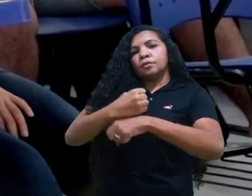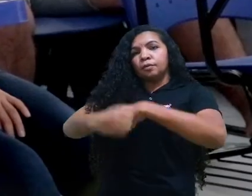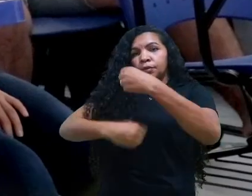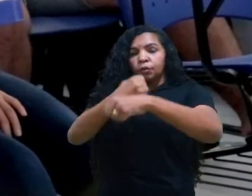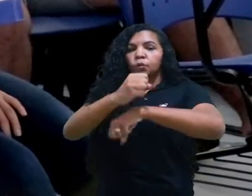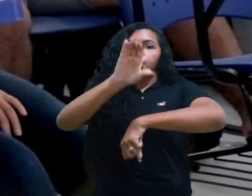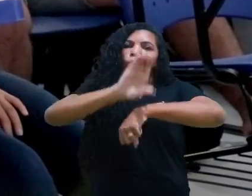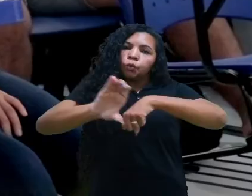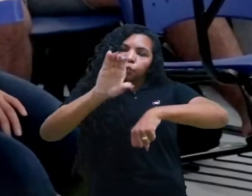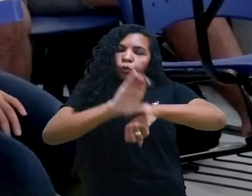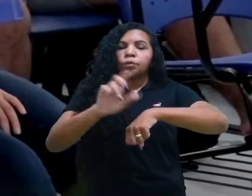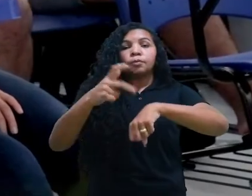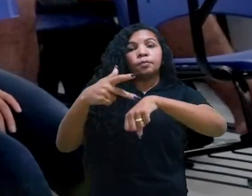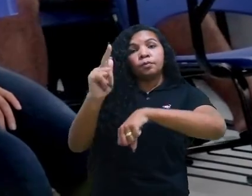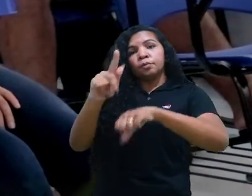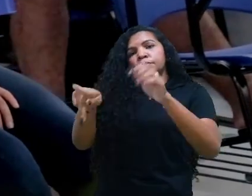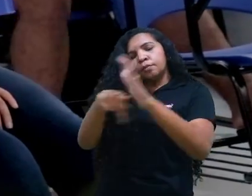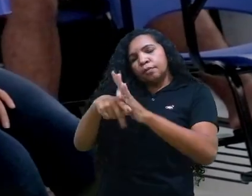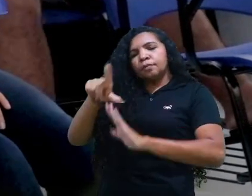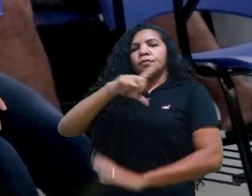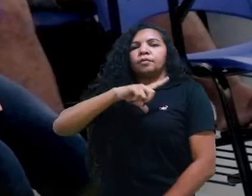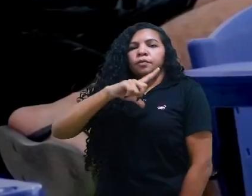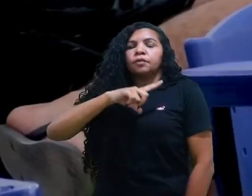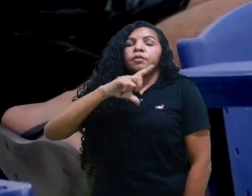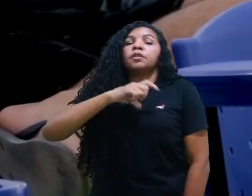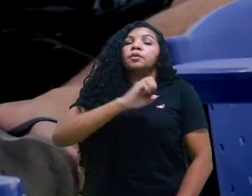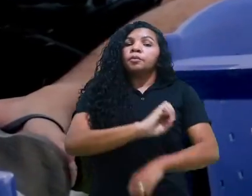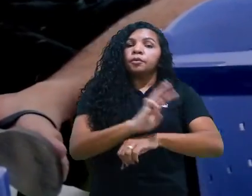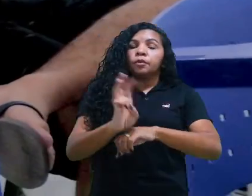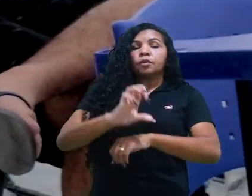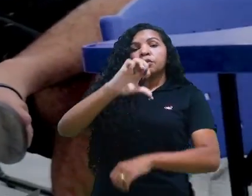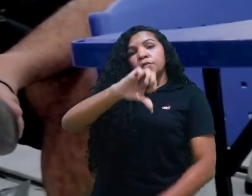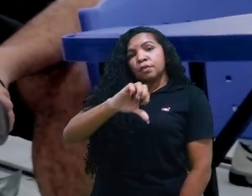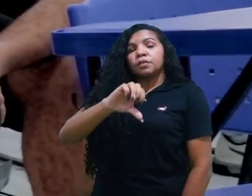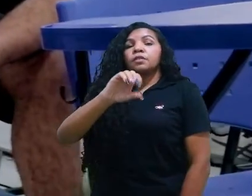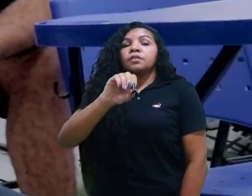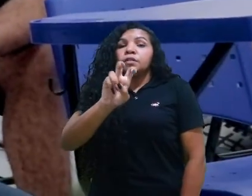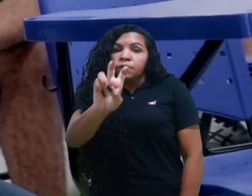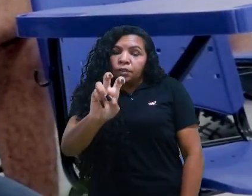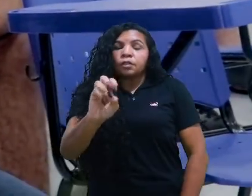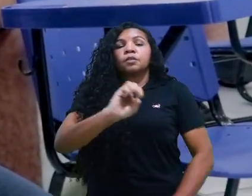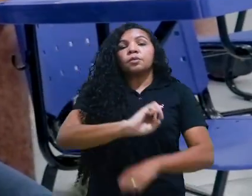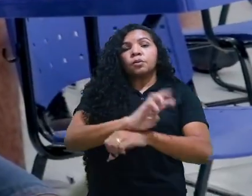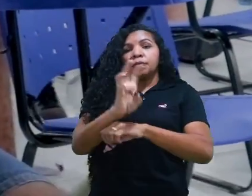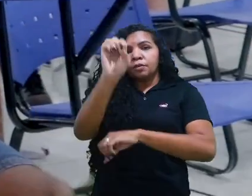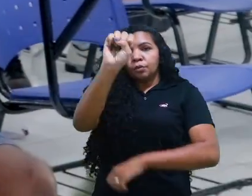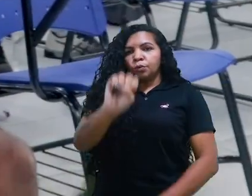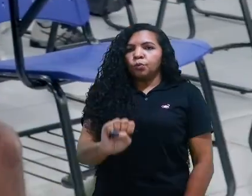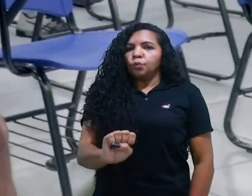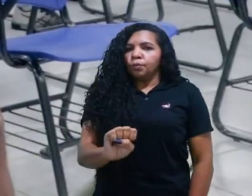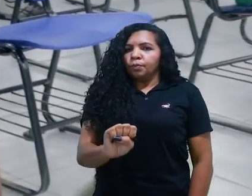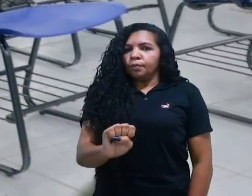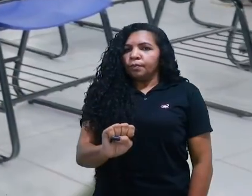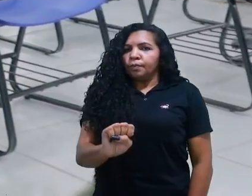segundo semestres do próximo ano. Em cursos de graduação da UEMA e 905 vagas para a UEMA Sul.